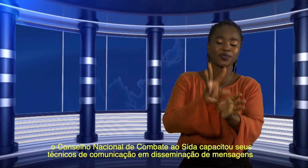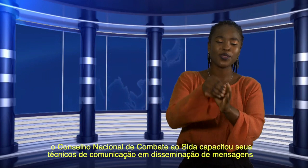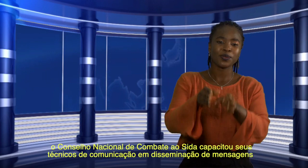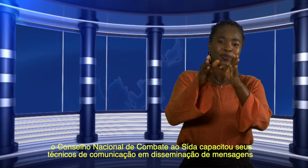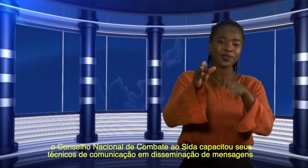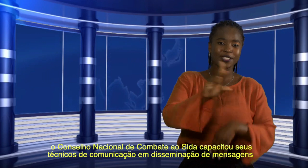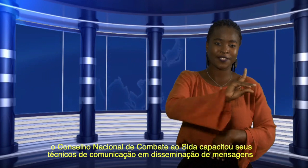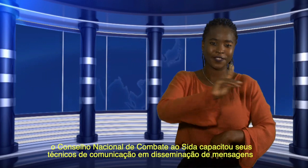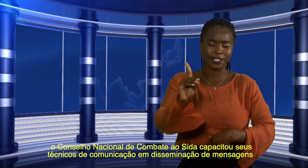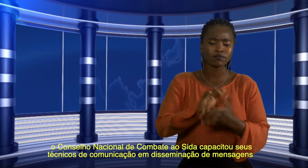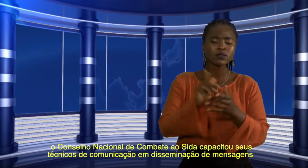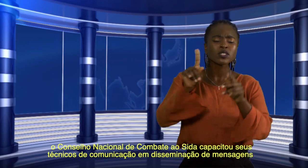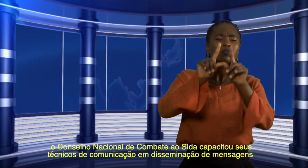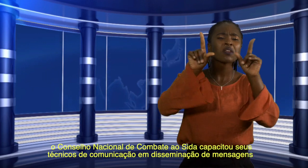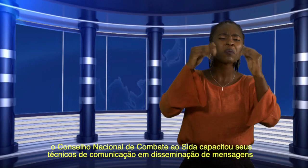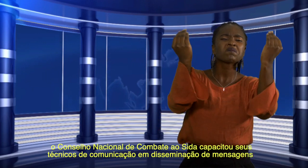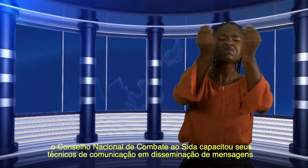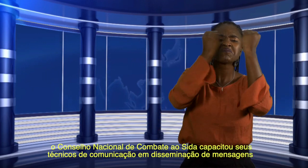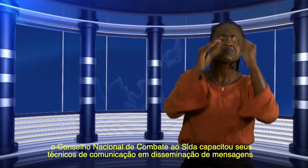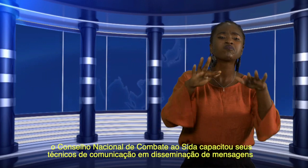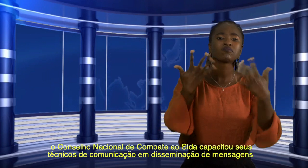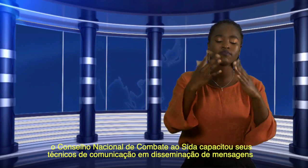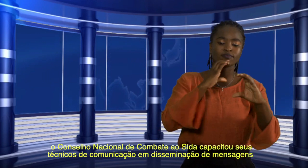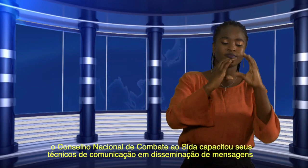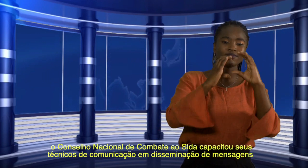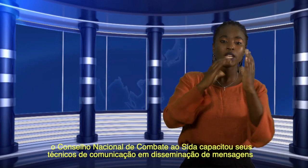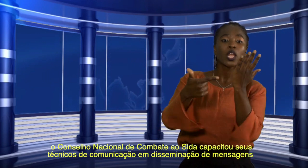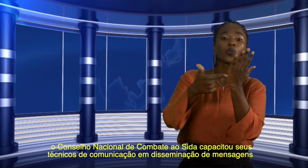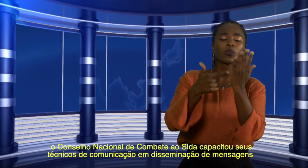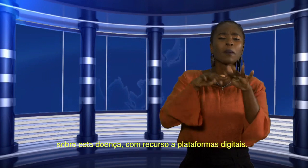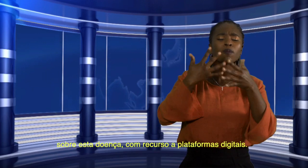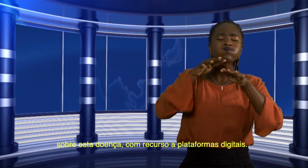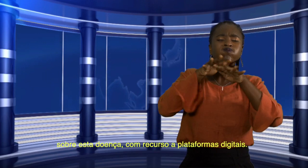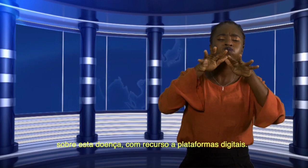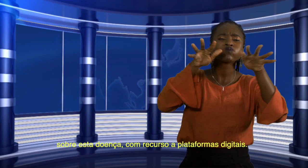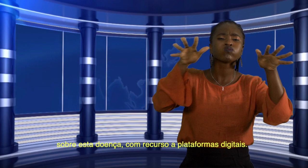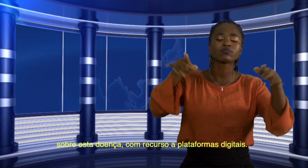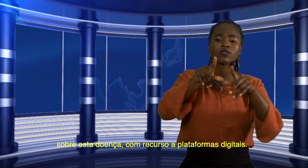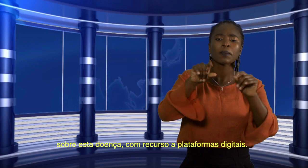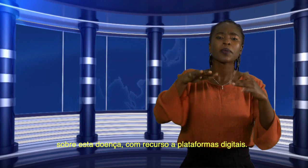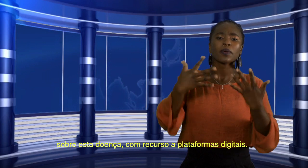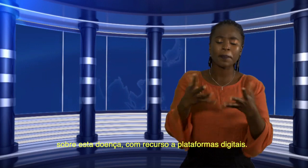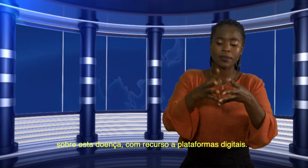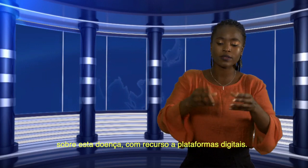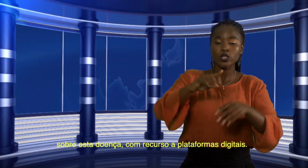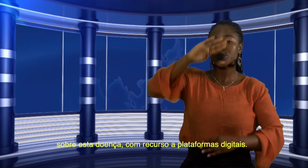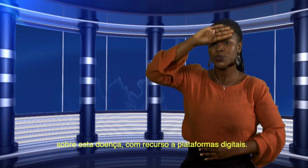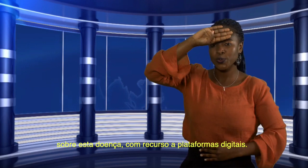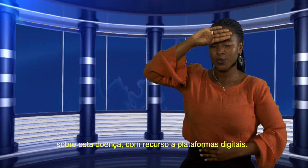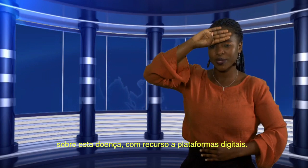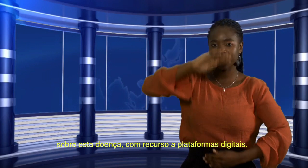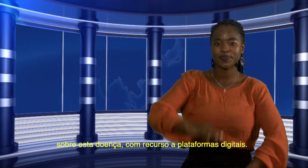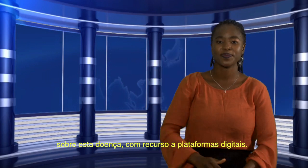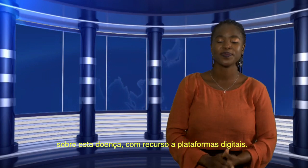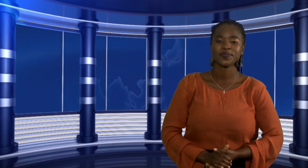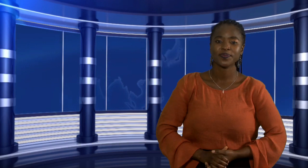SIDA capacitou seus técnicos de comunicação em disseminação de mensagens sobre esta doença com recurso a